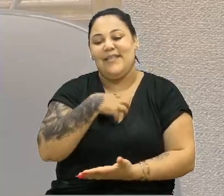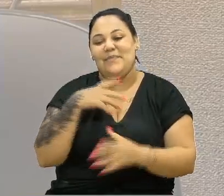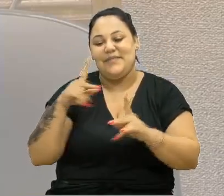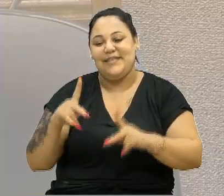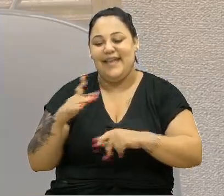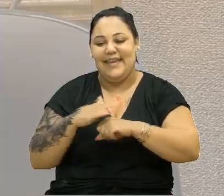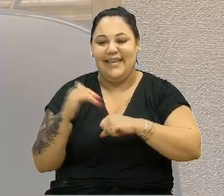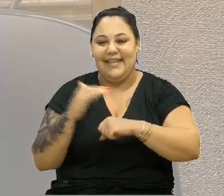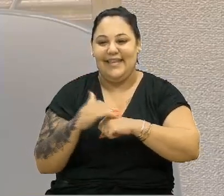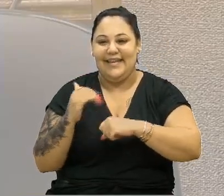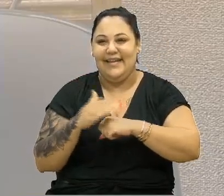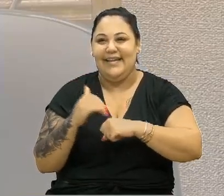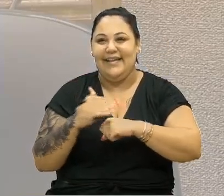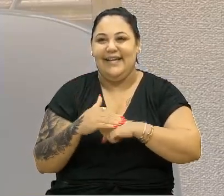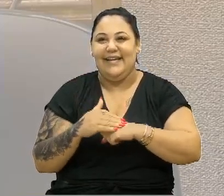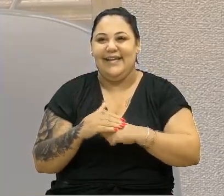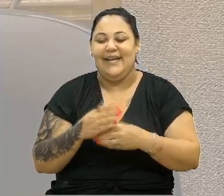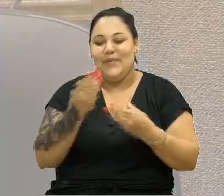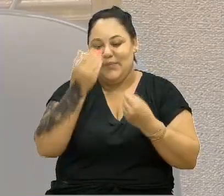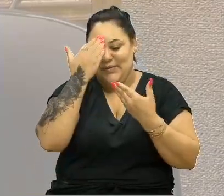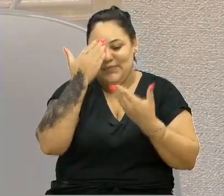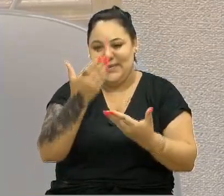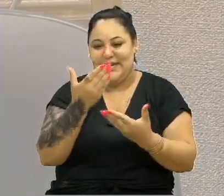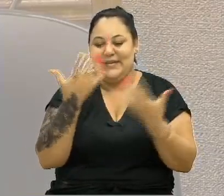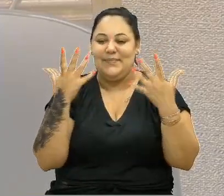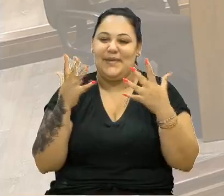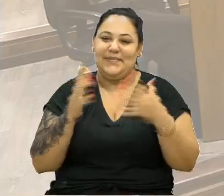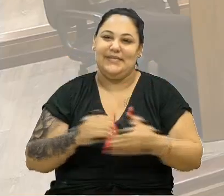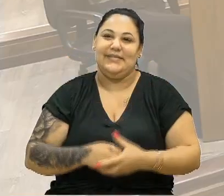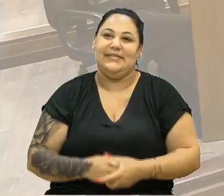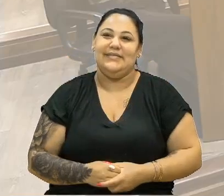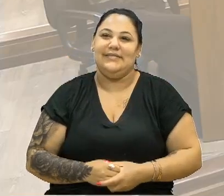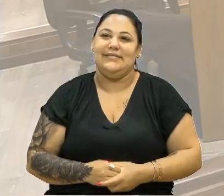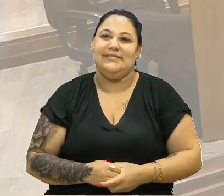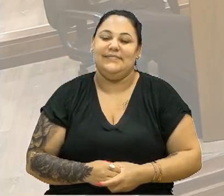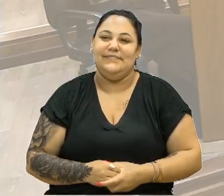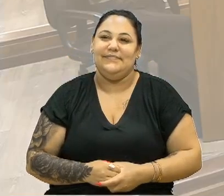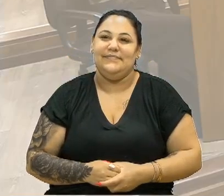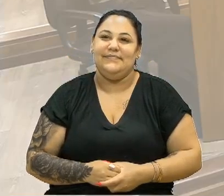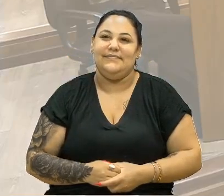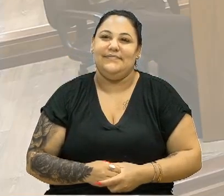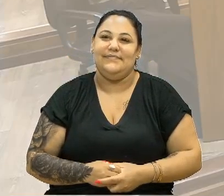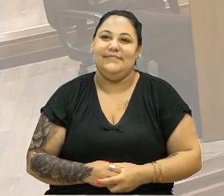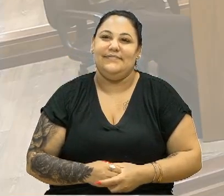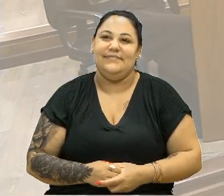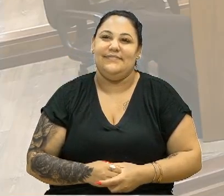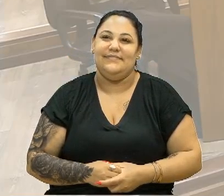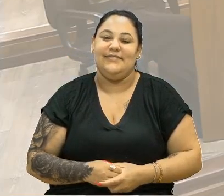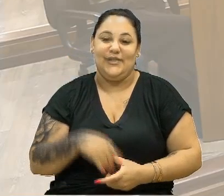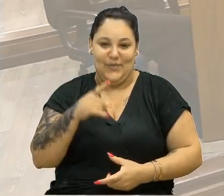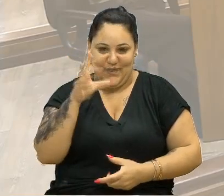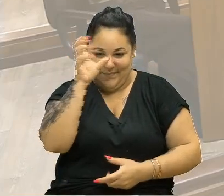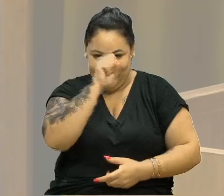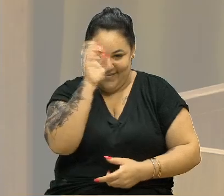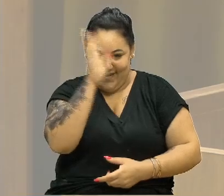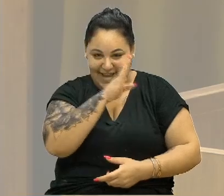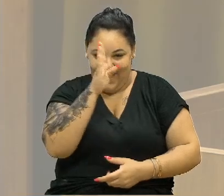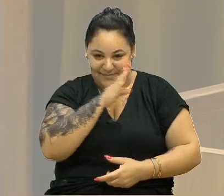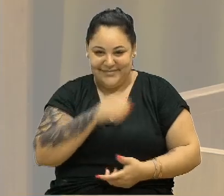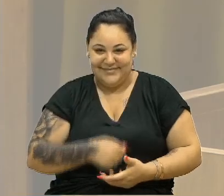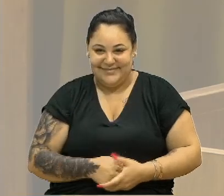aí com todos. Muito obrigado e parabéns. Obrigado, vereador Lucas. Gil, o senhor aprendeu rapidamente a declamar,